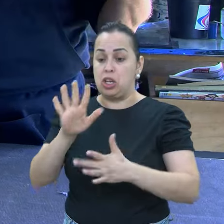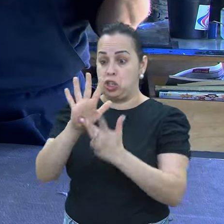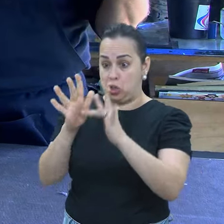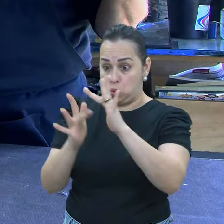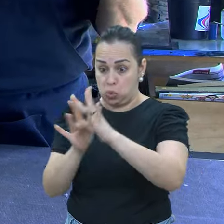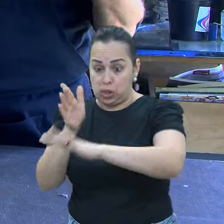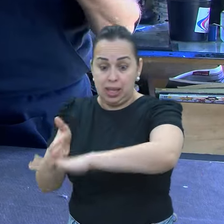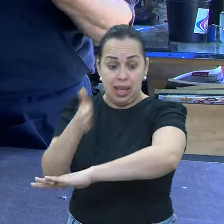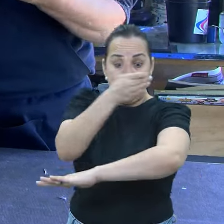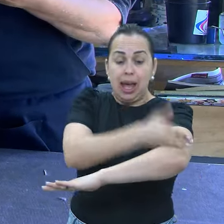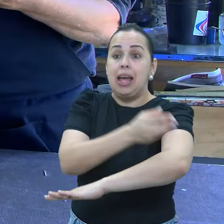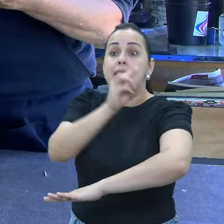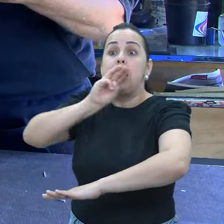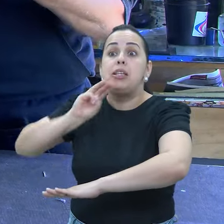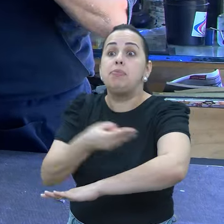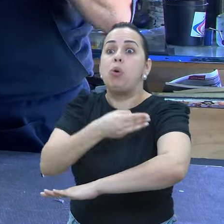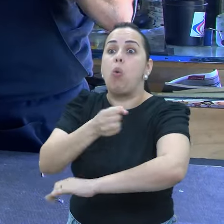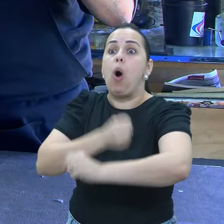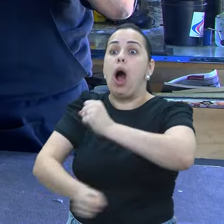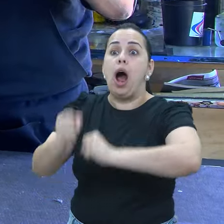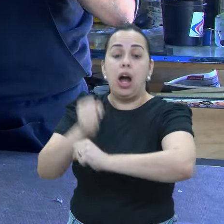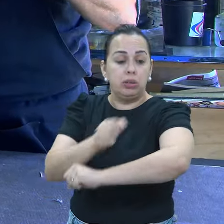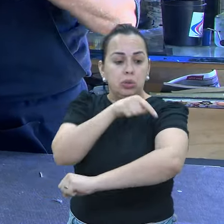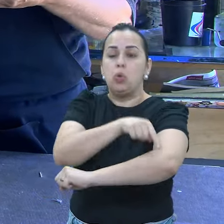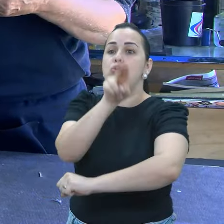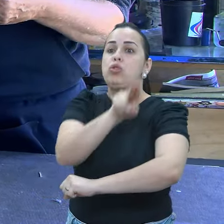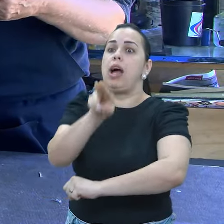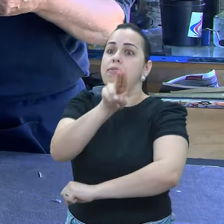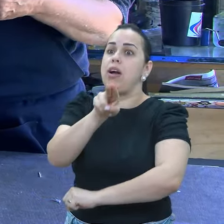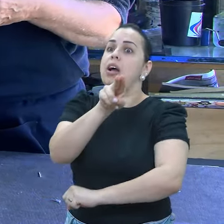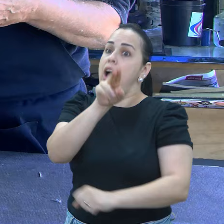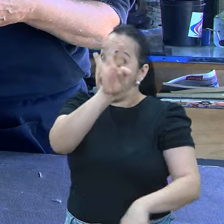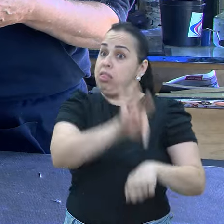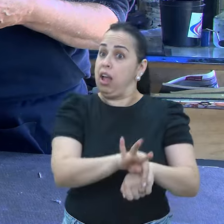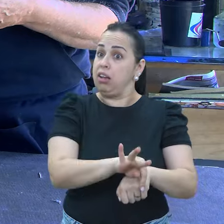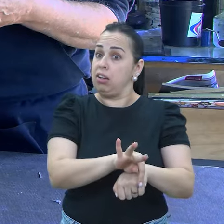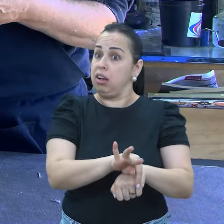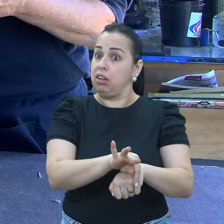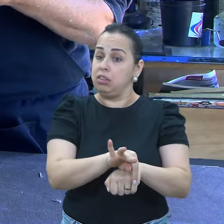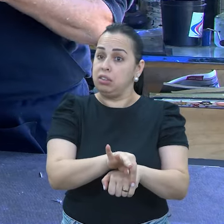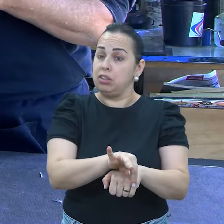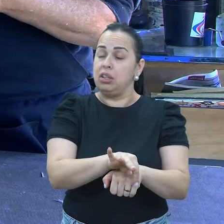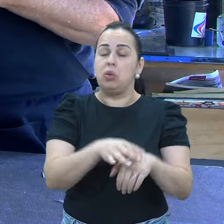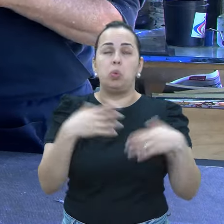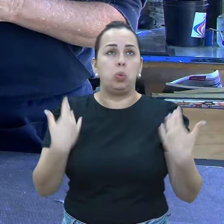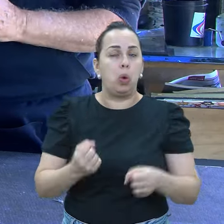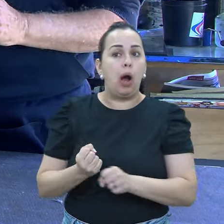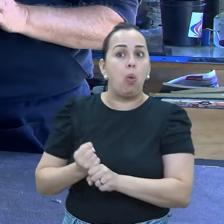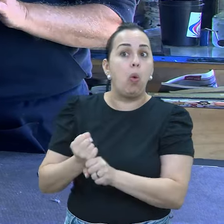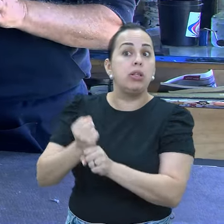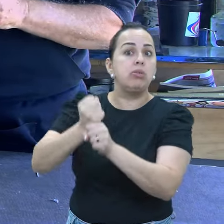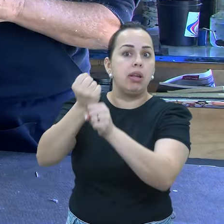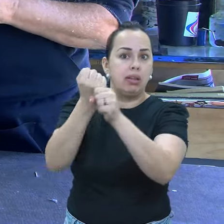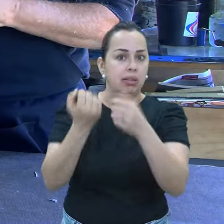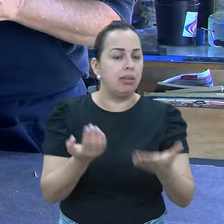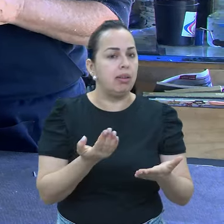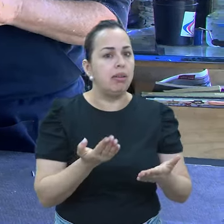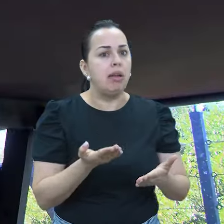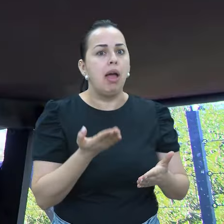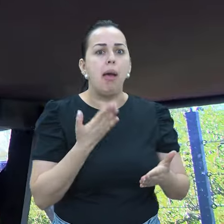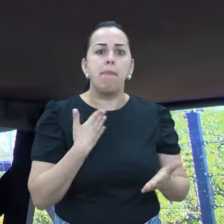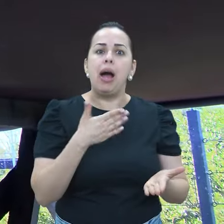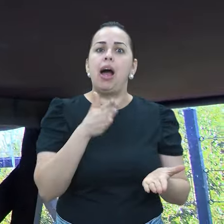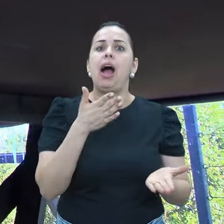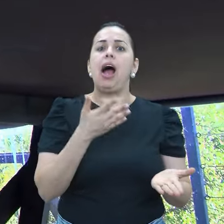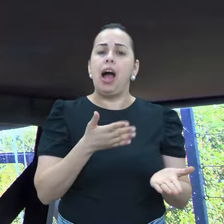mil antes de Cristo, já se fazia páginas de livro na China. Milenar mesmo. Milenar mesmo, né? Que